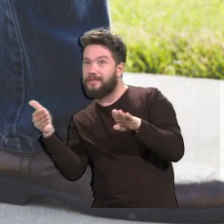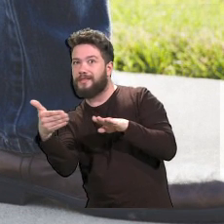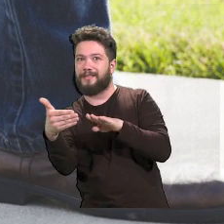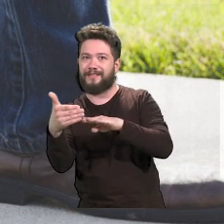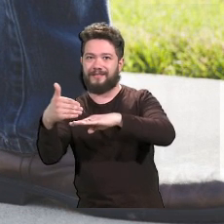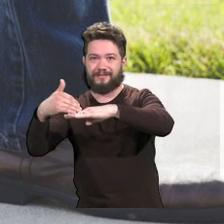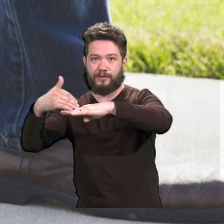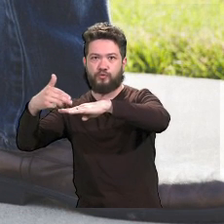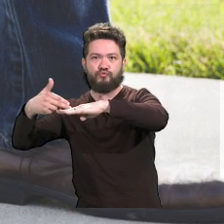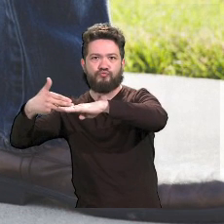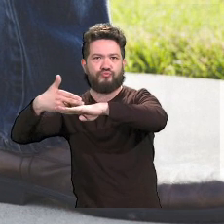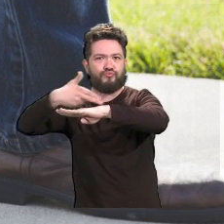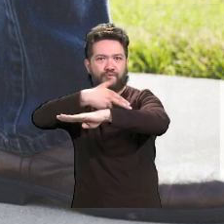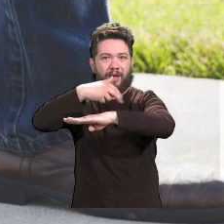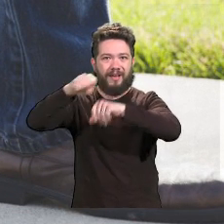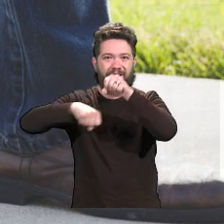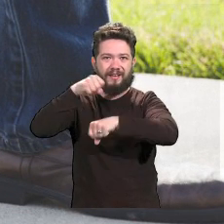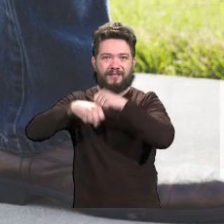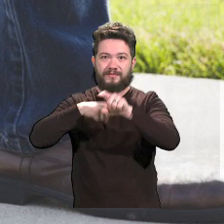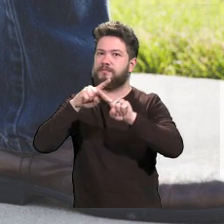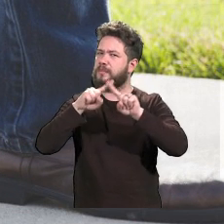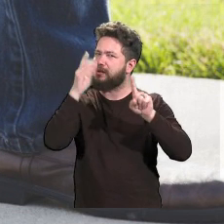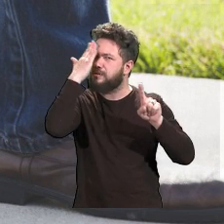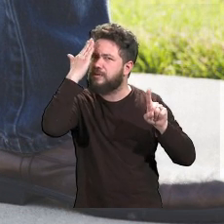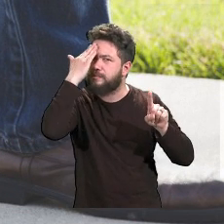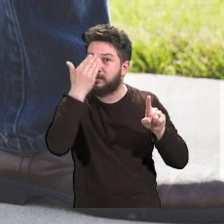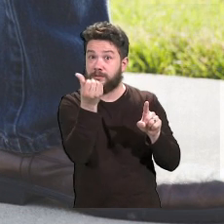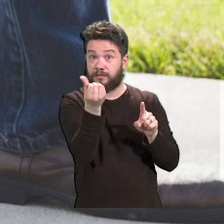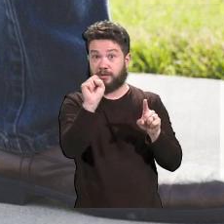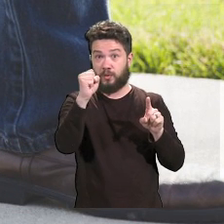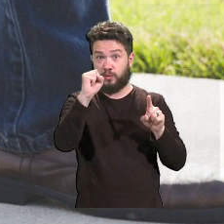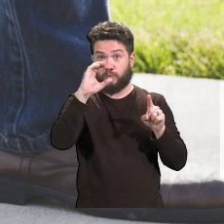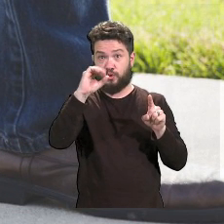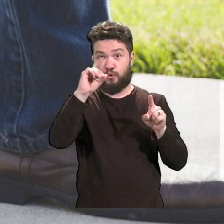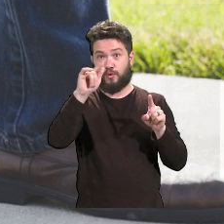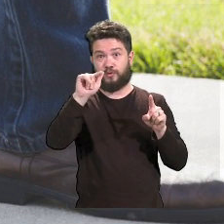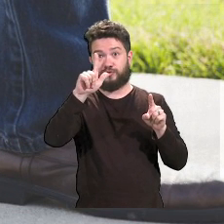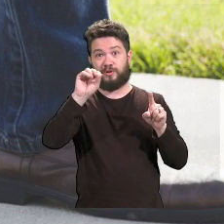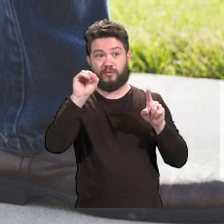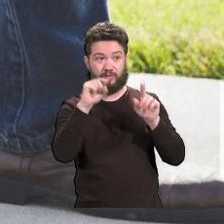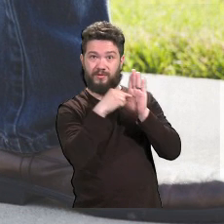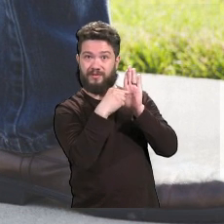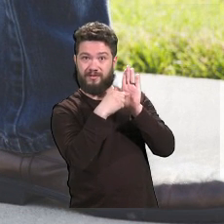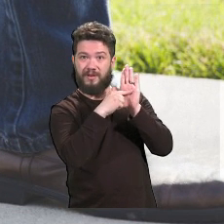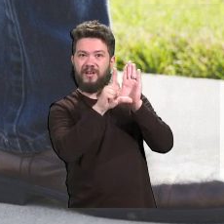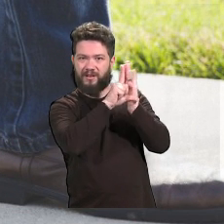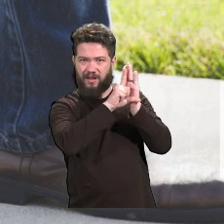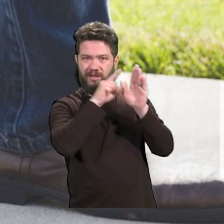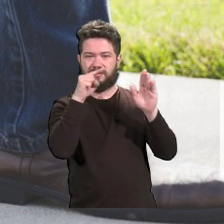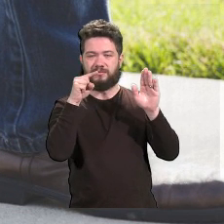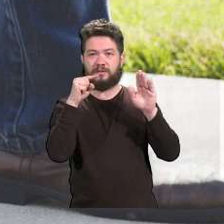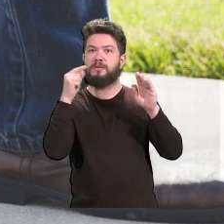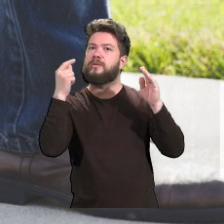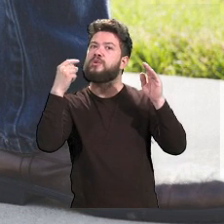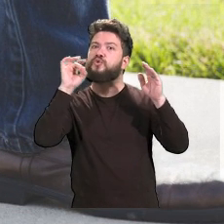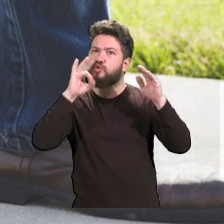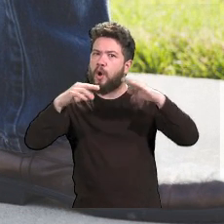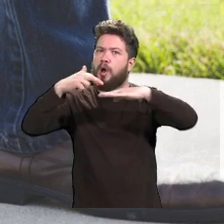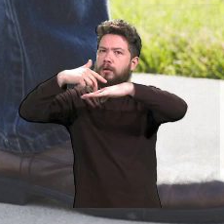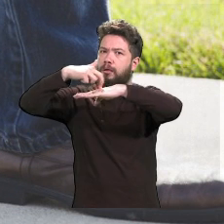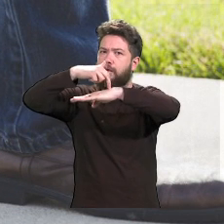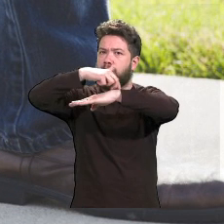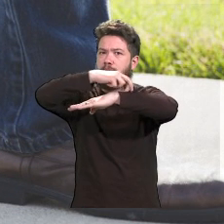caminho pelas calçadas, você sabia que o artigo 68 do Código de Trânsito permite que o ciclista